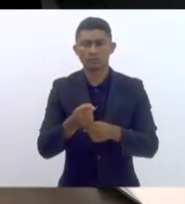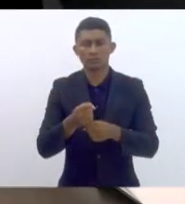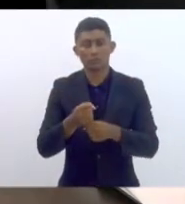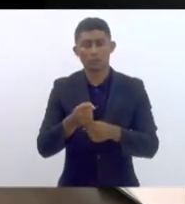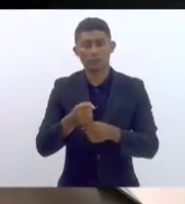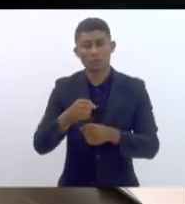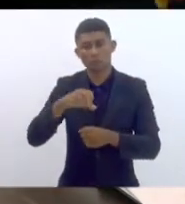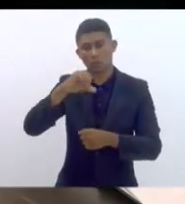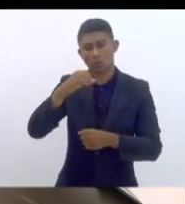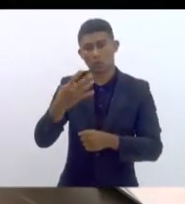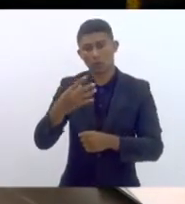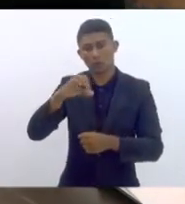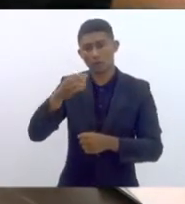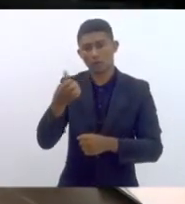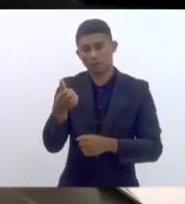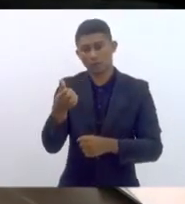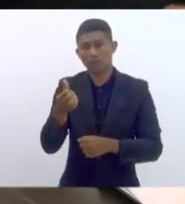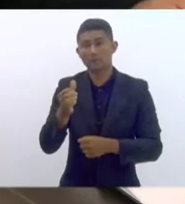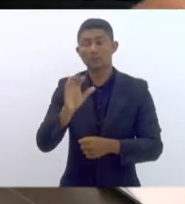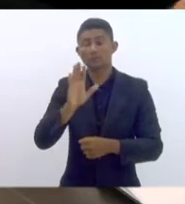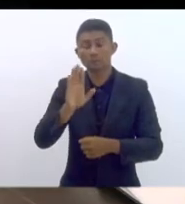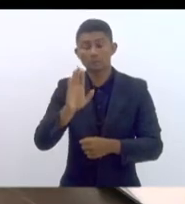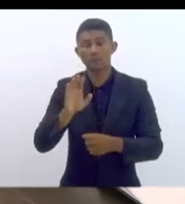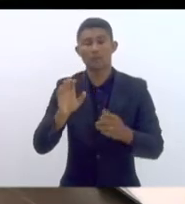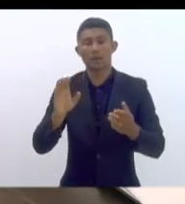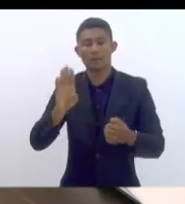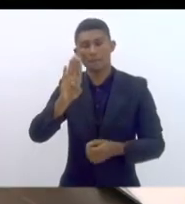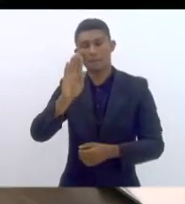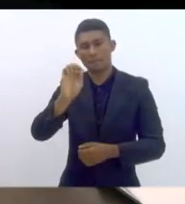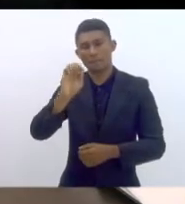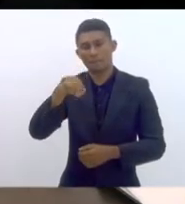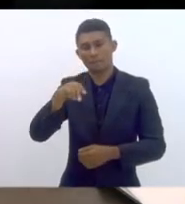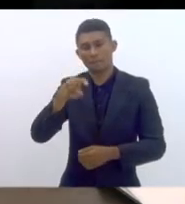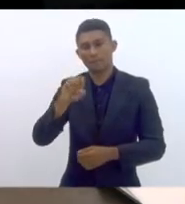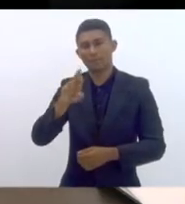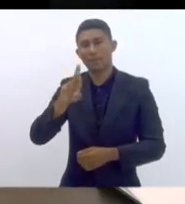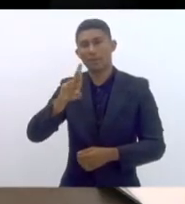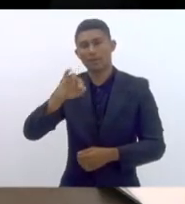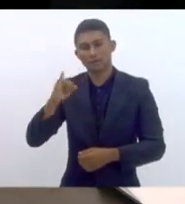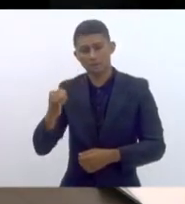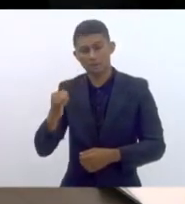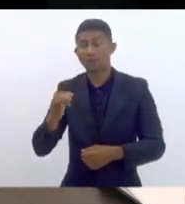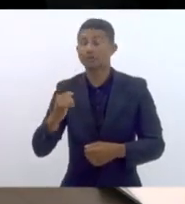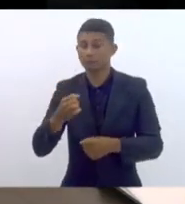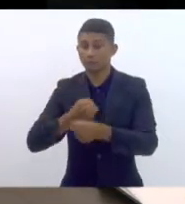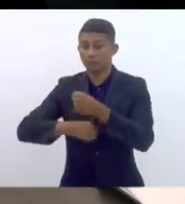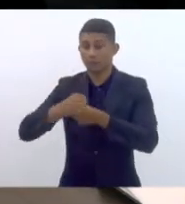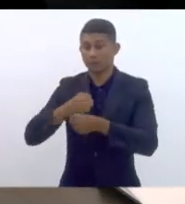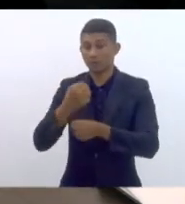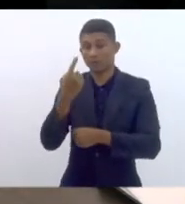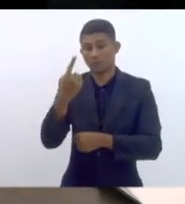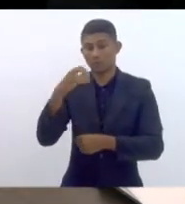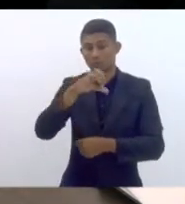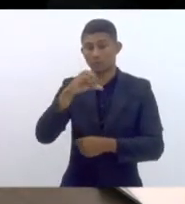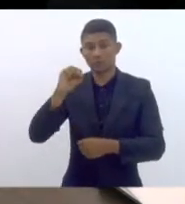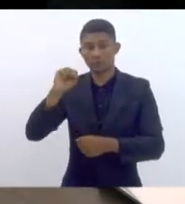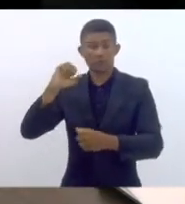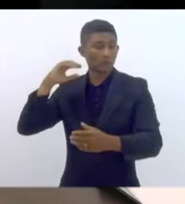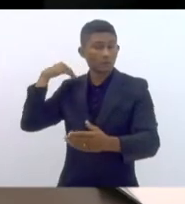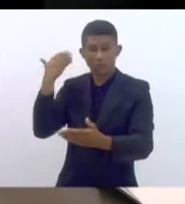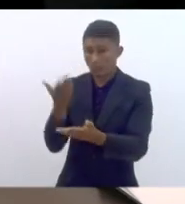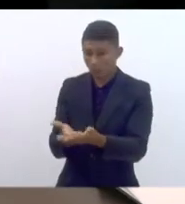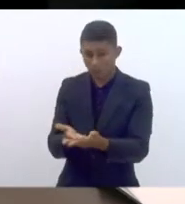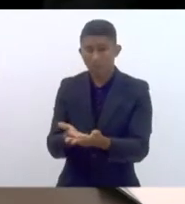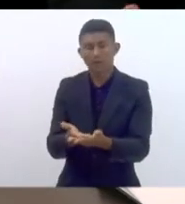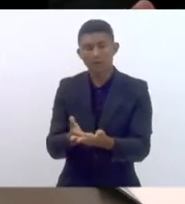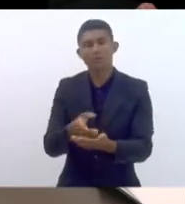L9496. Para o Bacen Banerj, o índice atual dele ainda é, desde 98 até agora, IGPDI mais